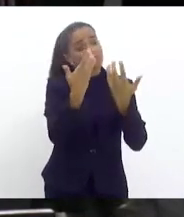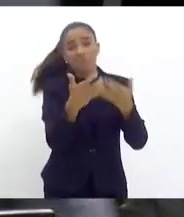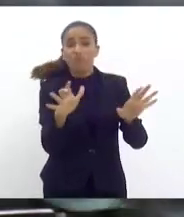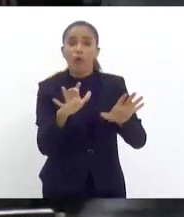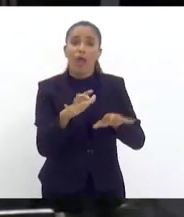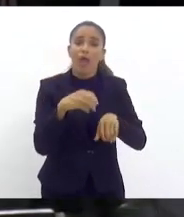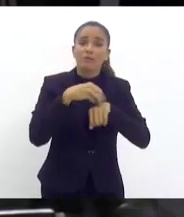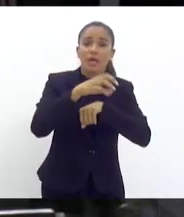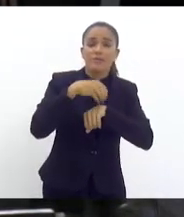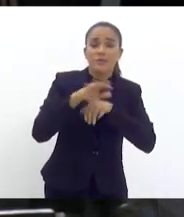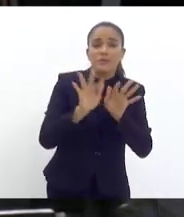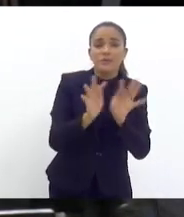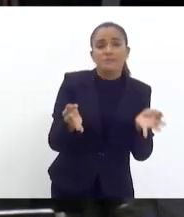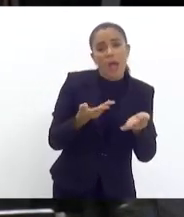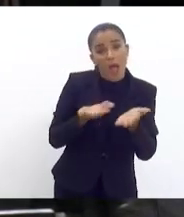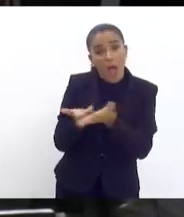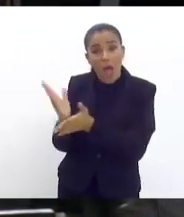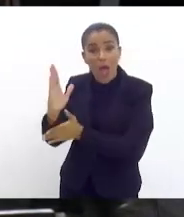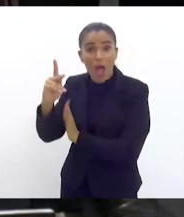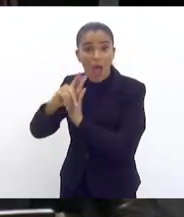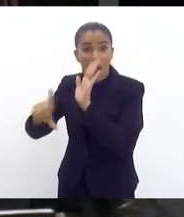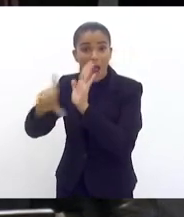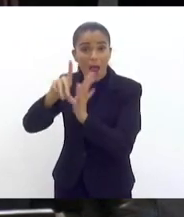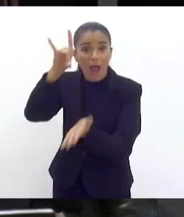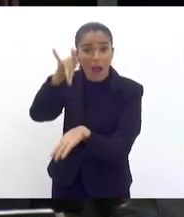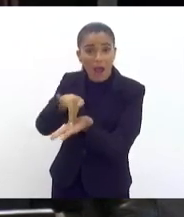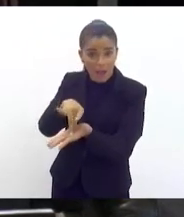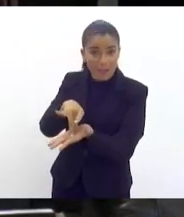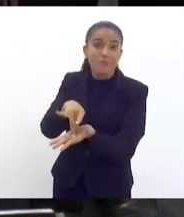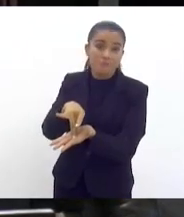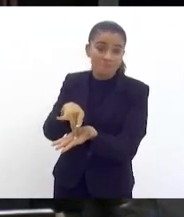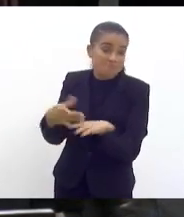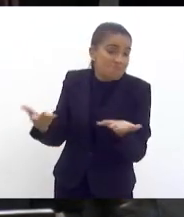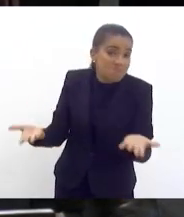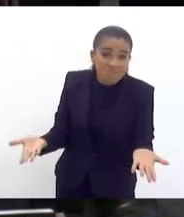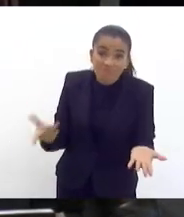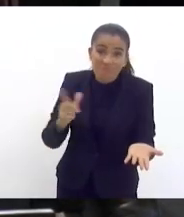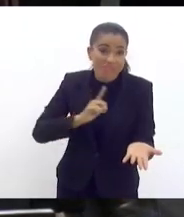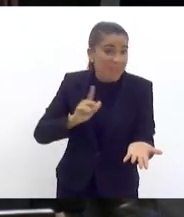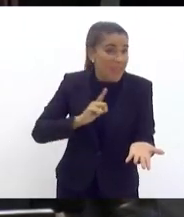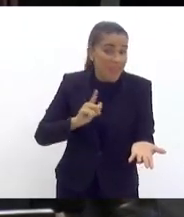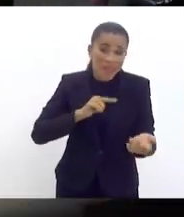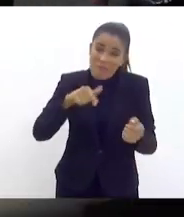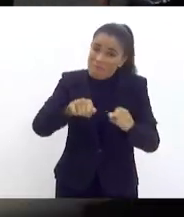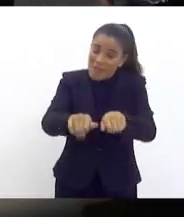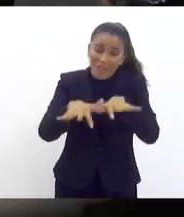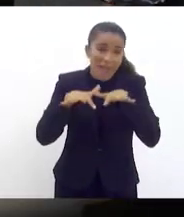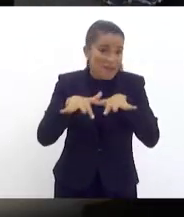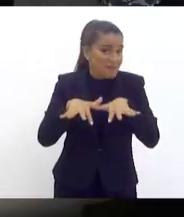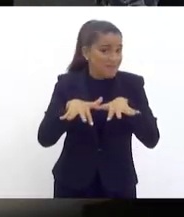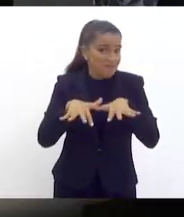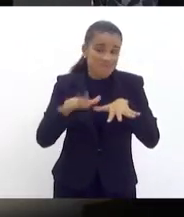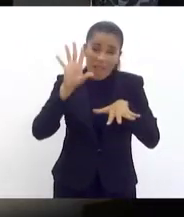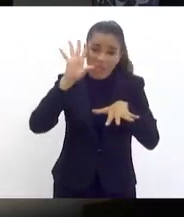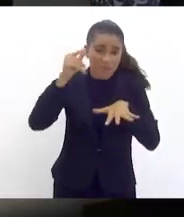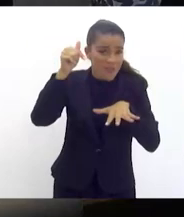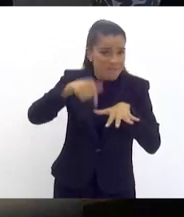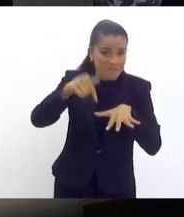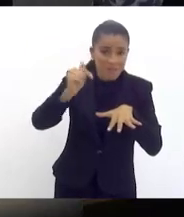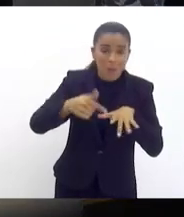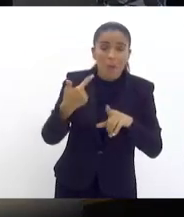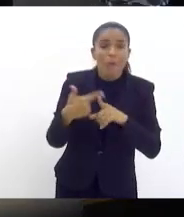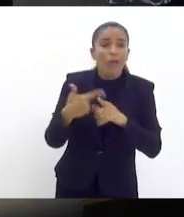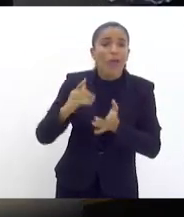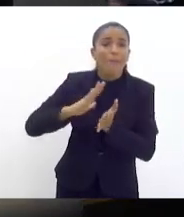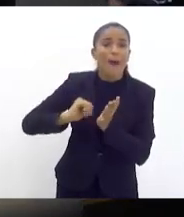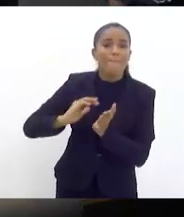indicação simples, aprovamos o projeto original de indicação legislativa. Então tem que vir ao plenário. Porque senão estaria